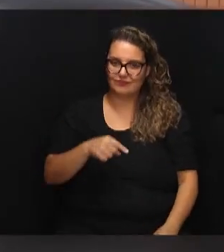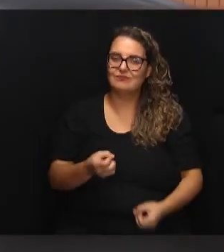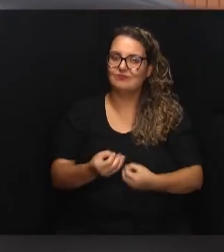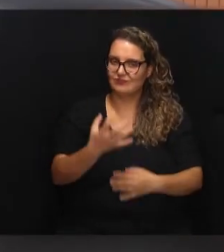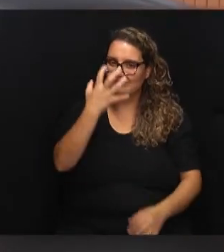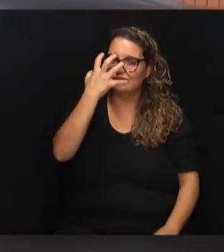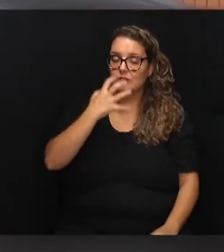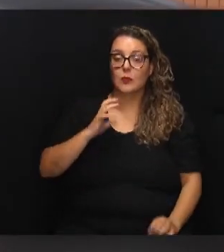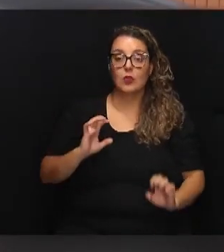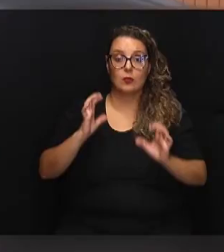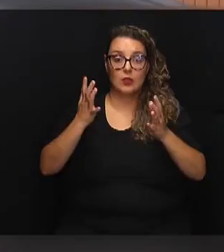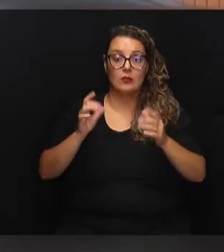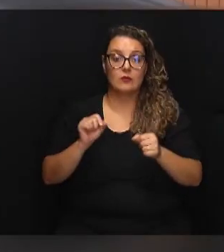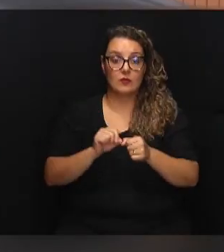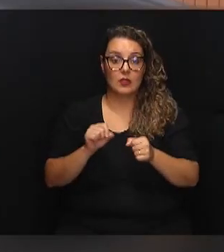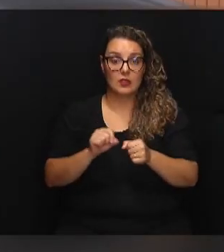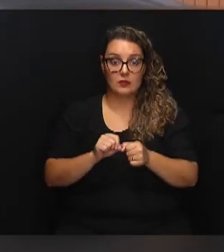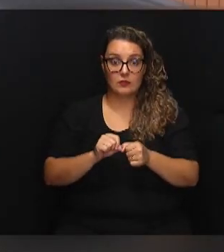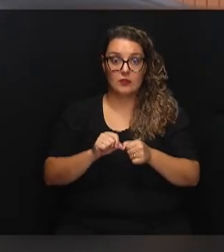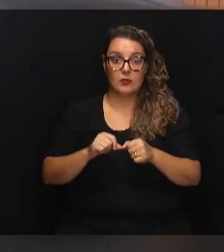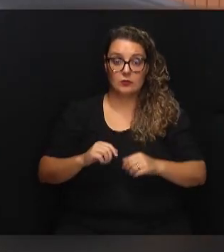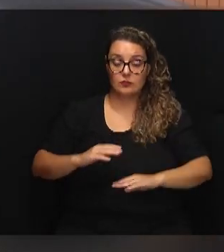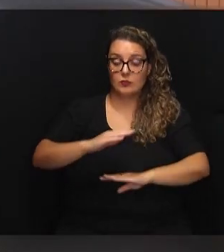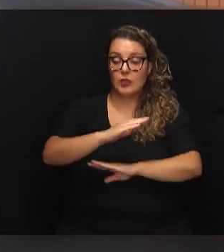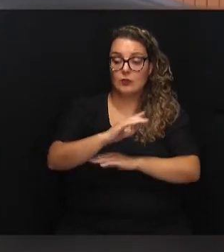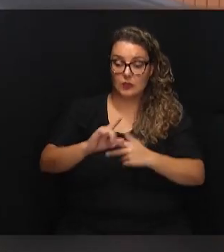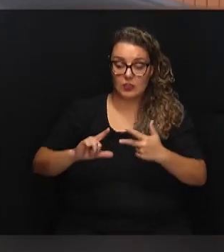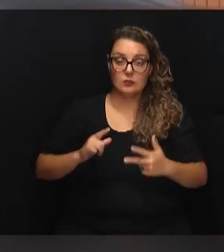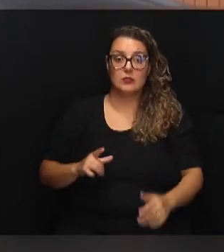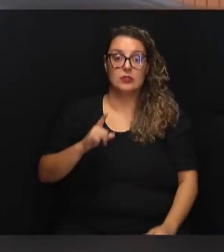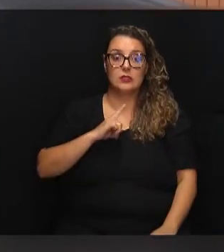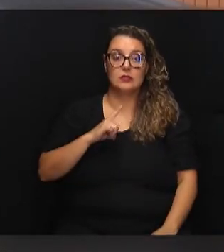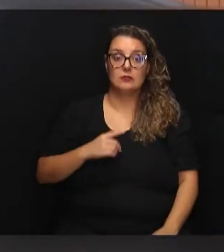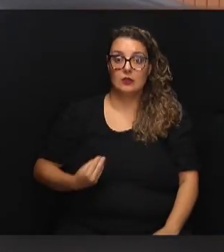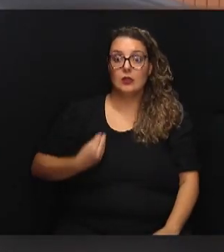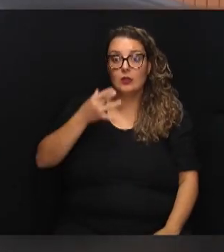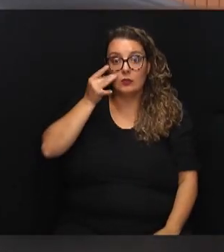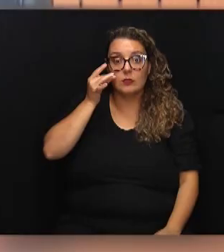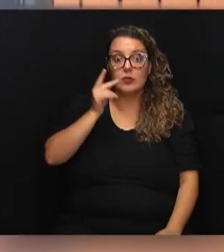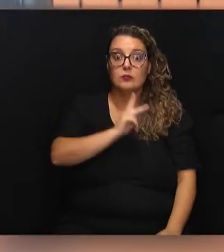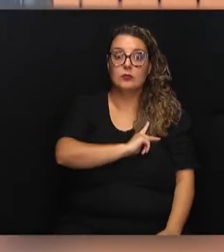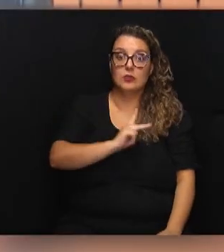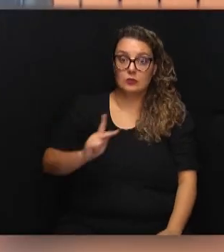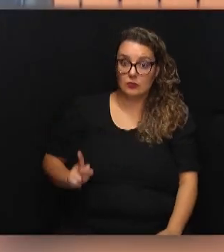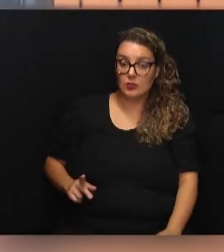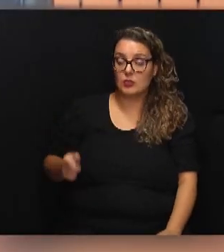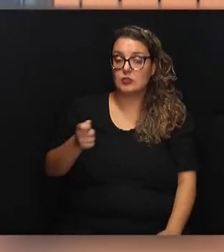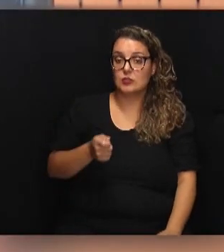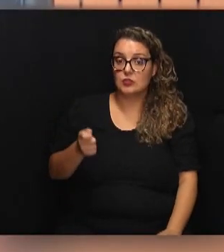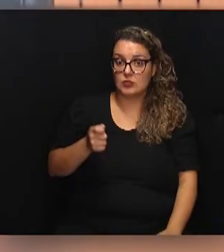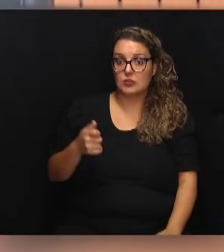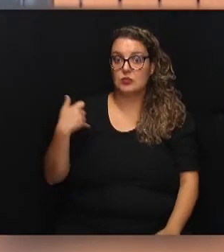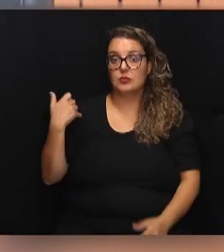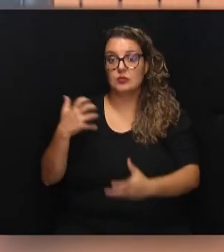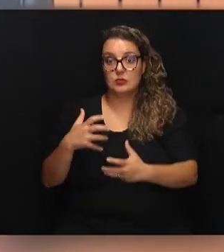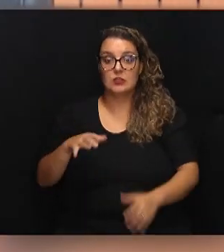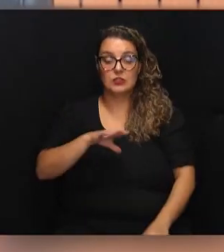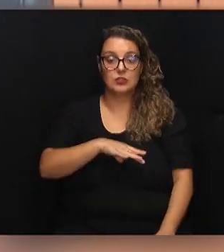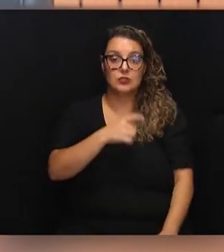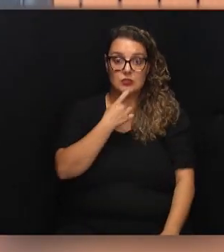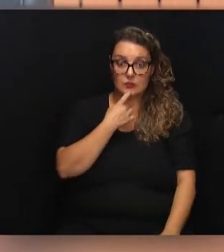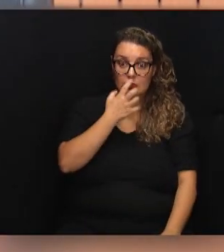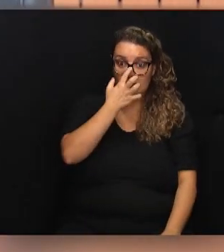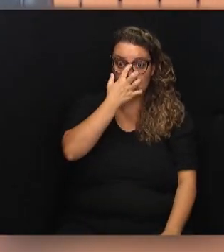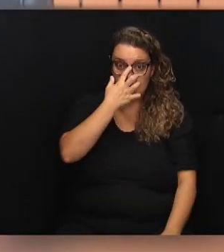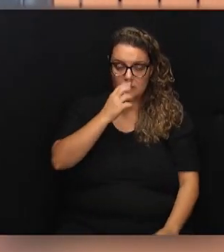evento, realizado no plenário da Casa de Leis, também contou com a presença do presidente da Associação dos Idosos de Campinas,